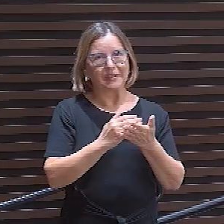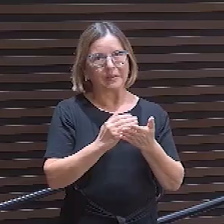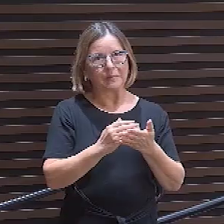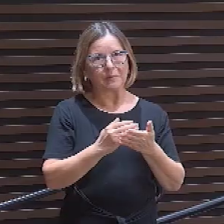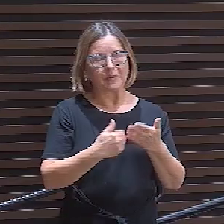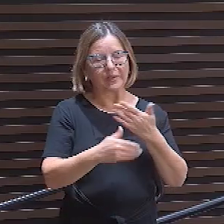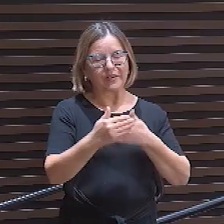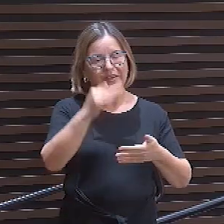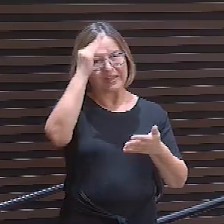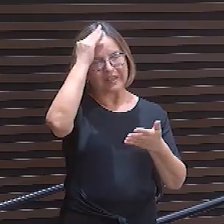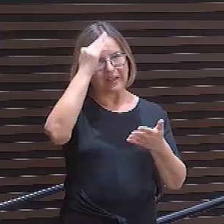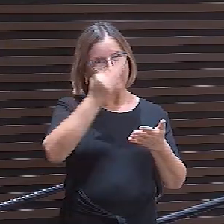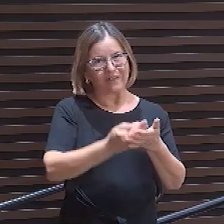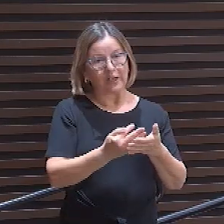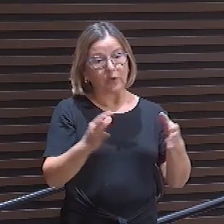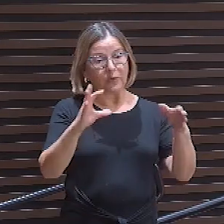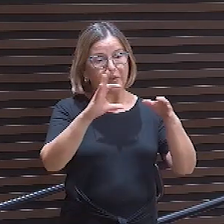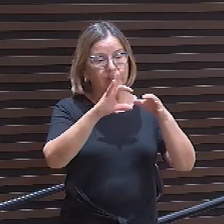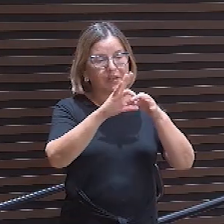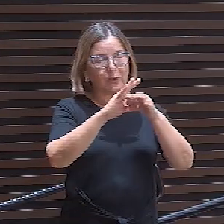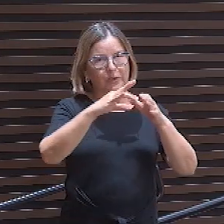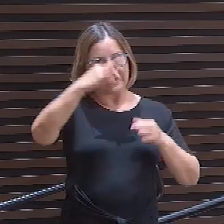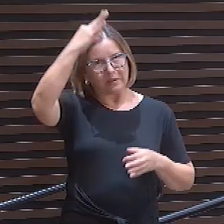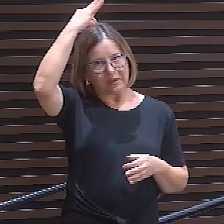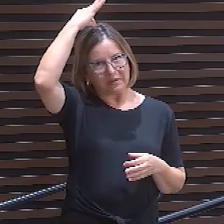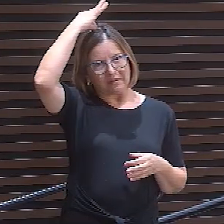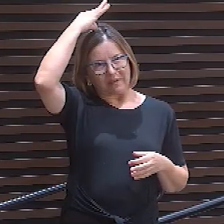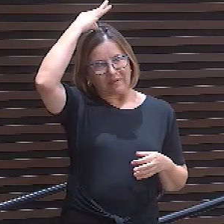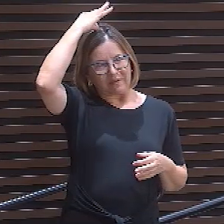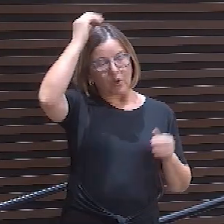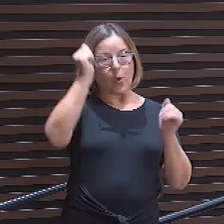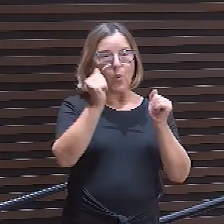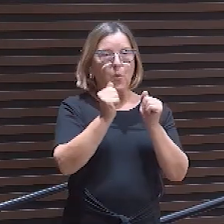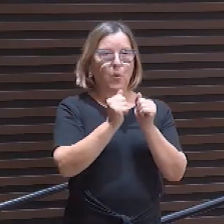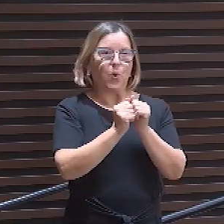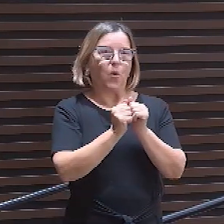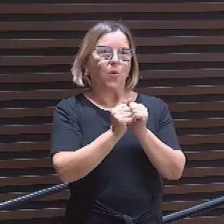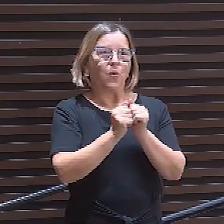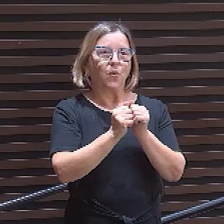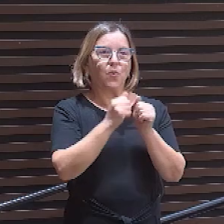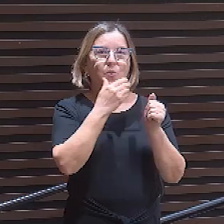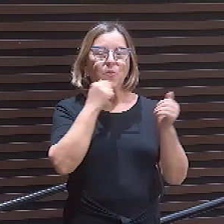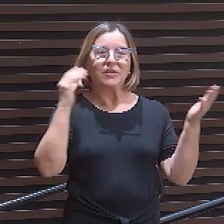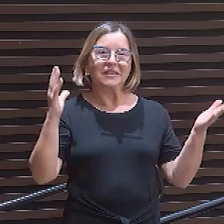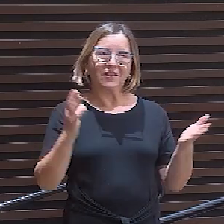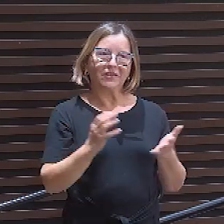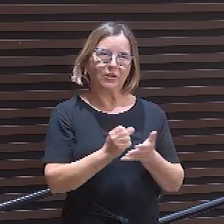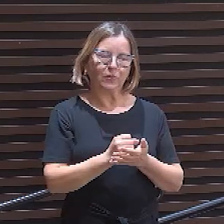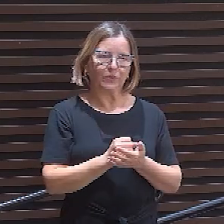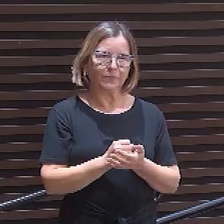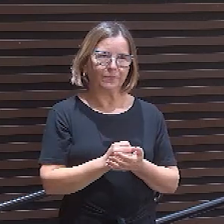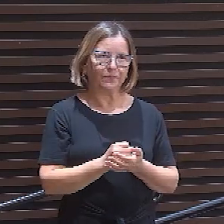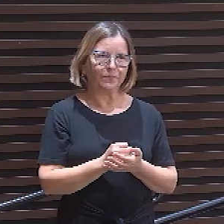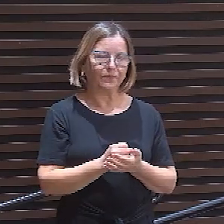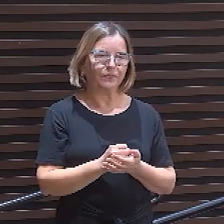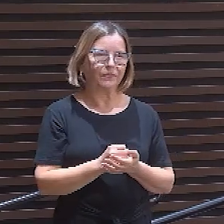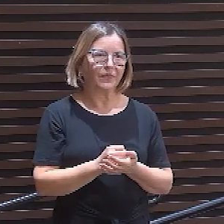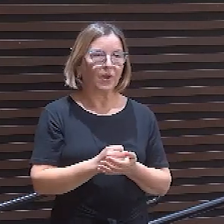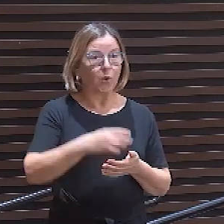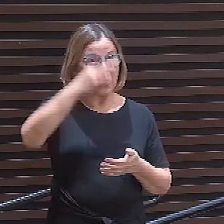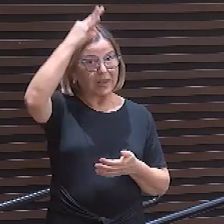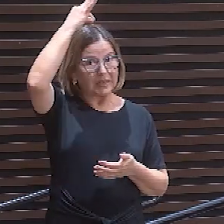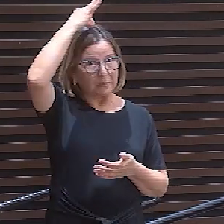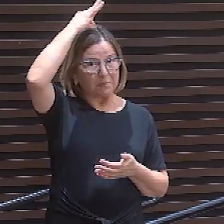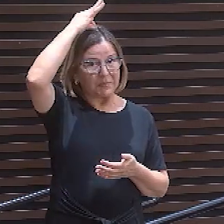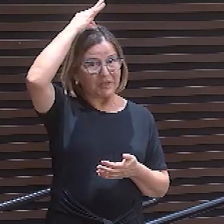viria. Ele estava olhando lá para frente, mas ele estava vendo porque o Espírito Santo não vai